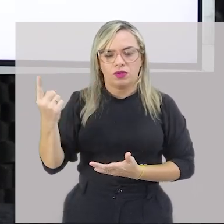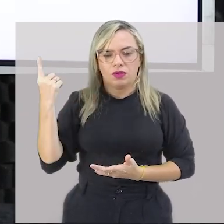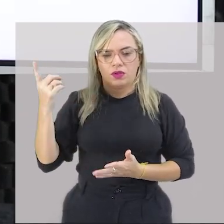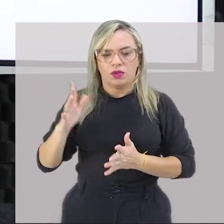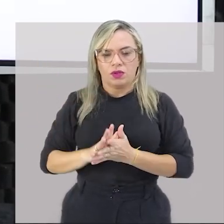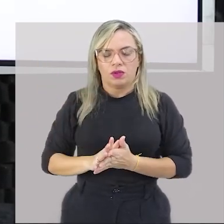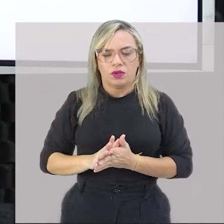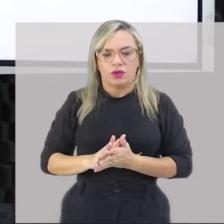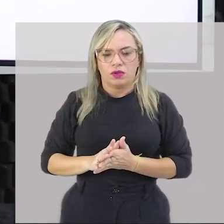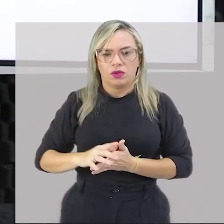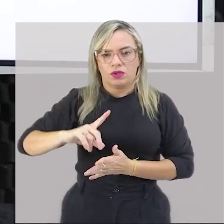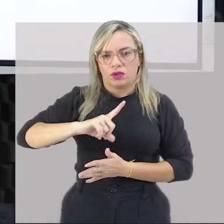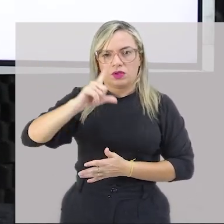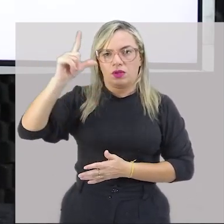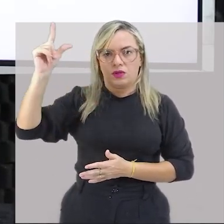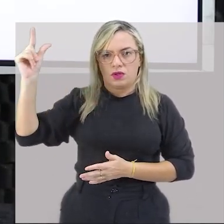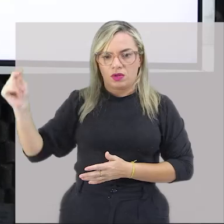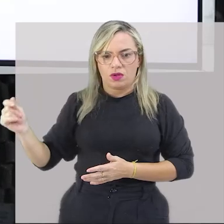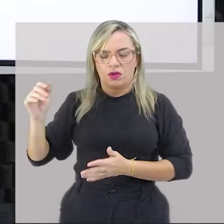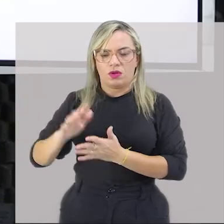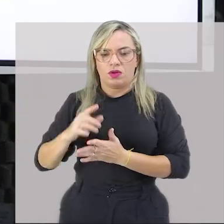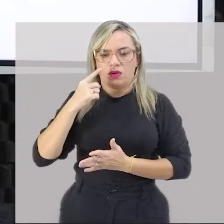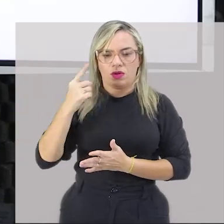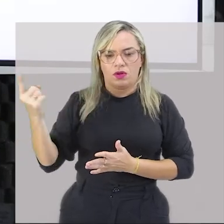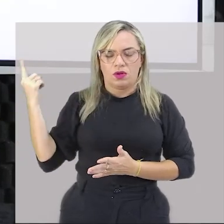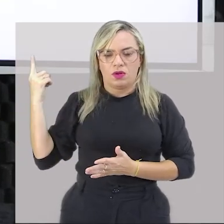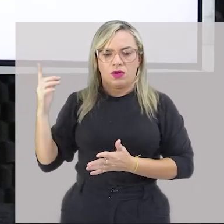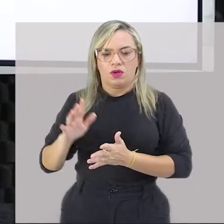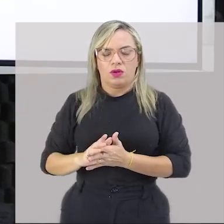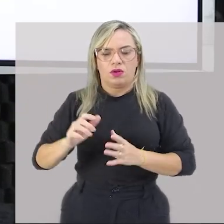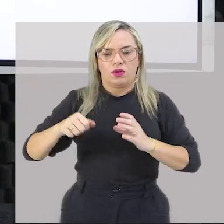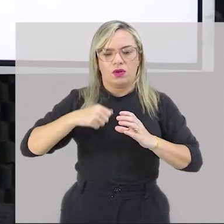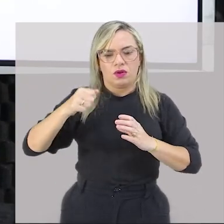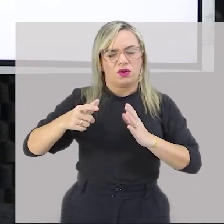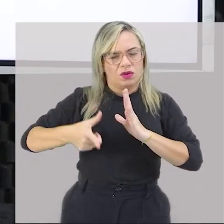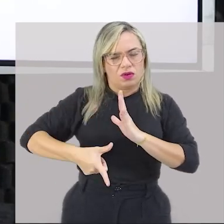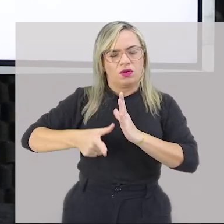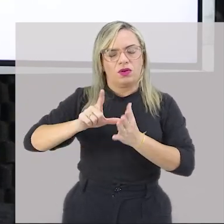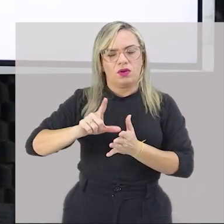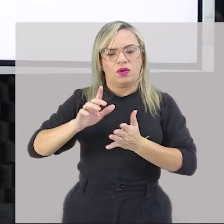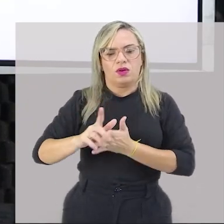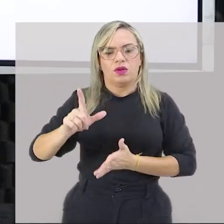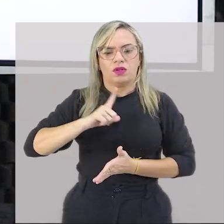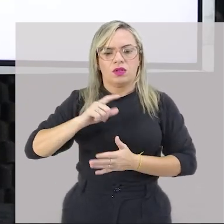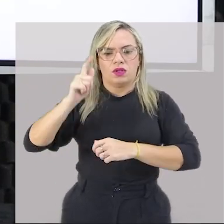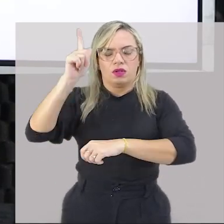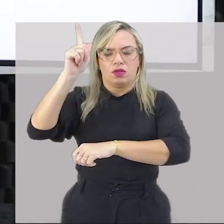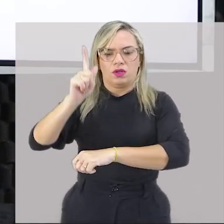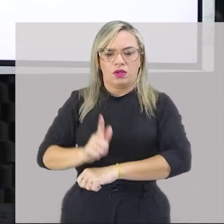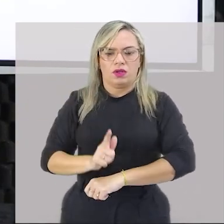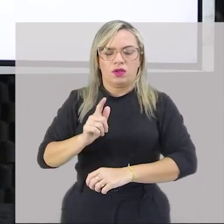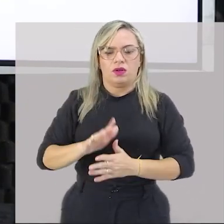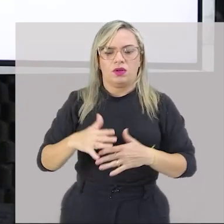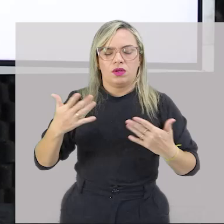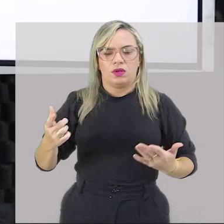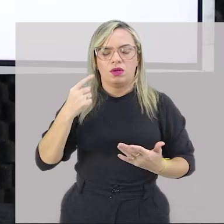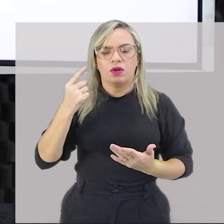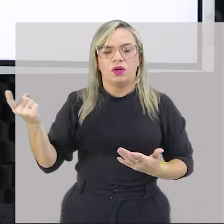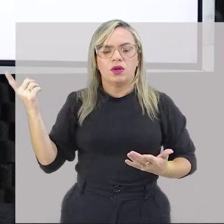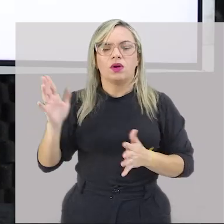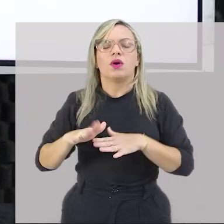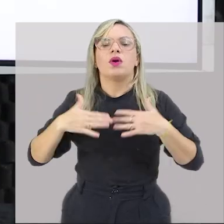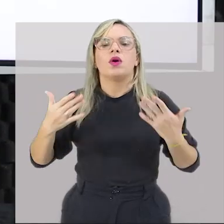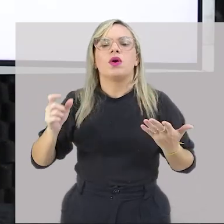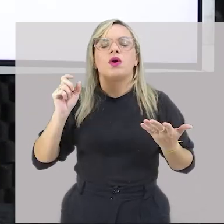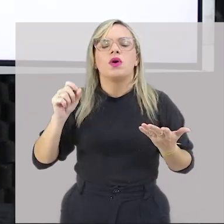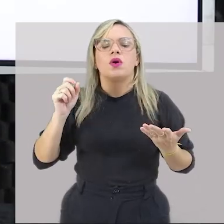lá na superfície da Lua, e a Lua, vídeo passado que você viu, a Lua tem gravidade, né? Qual é a